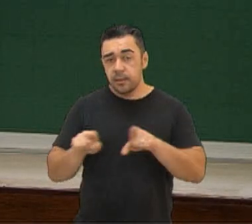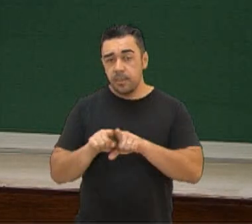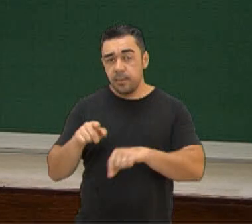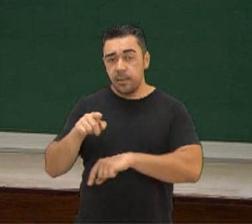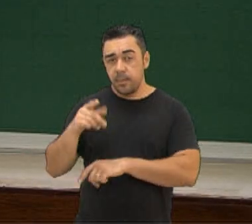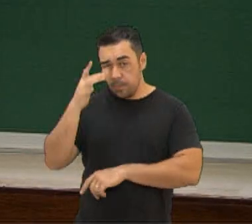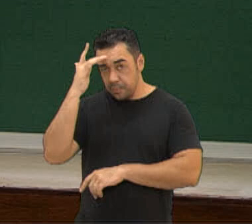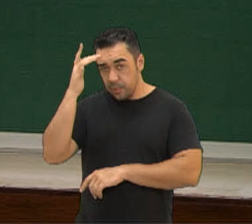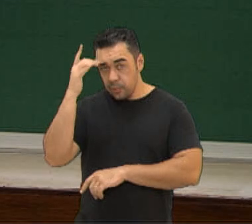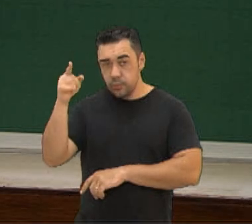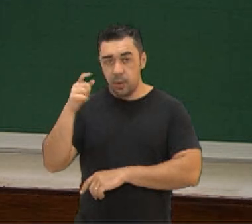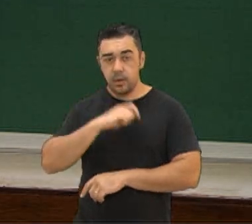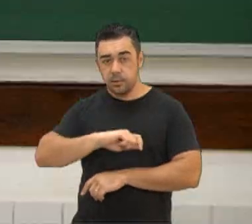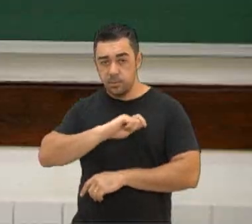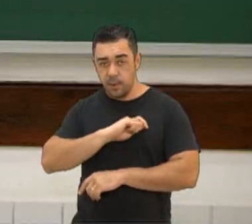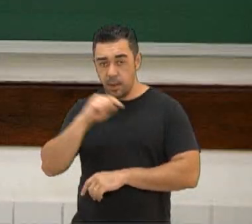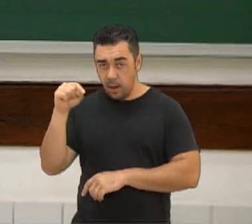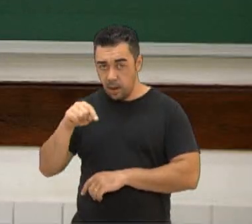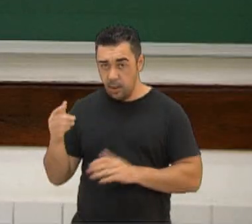primeiro momento.